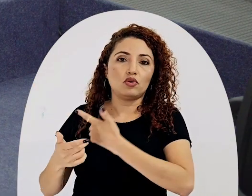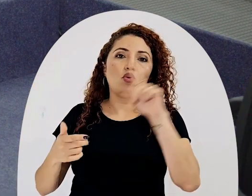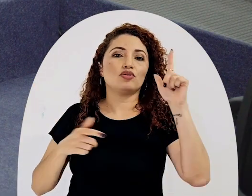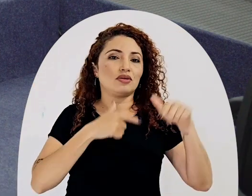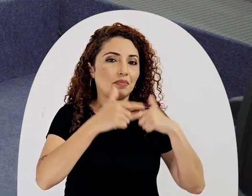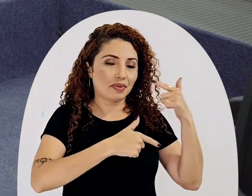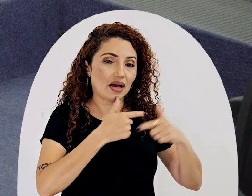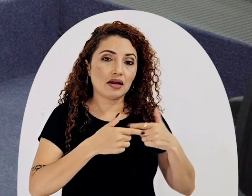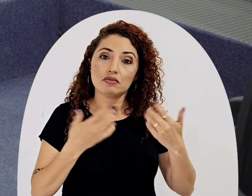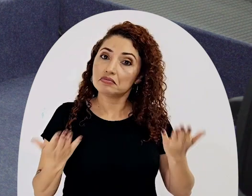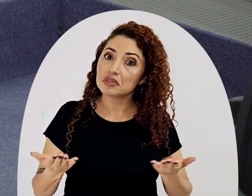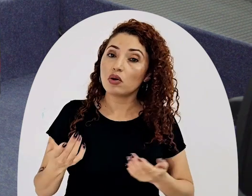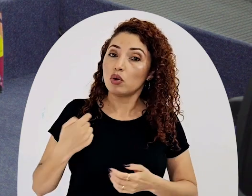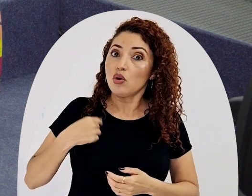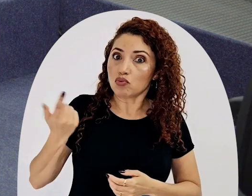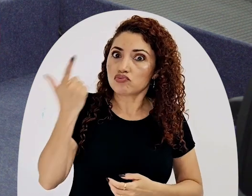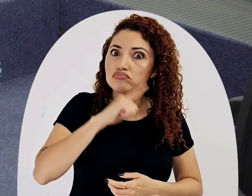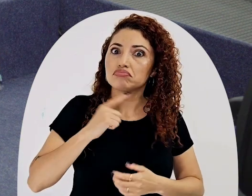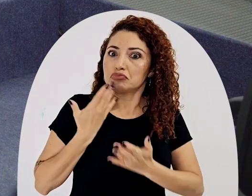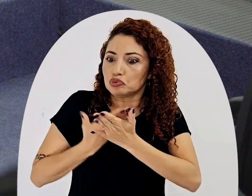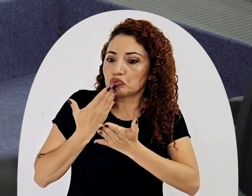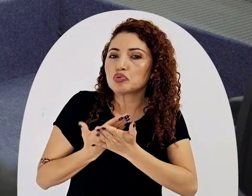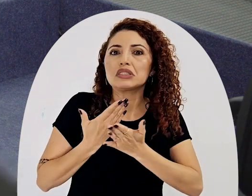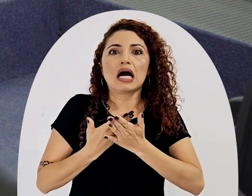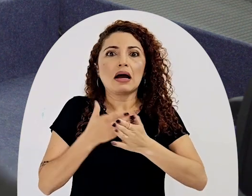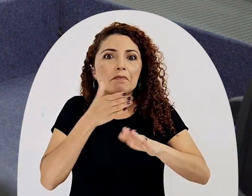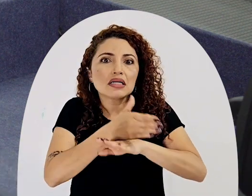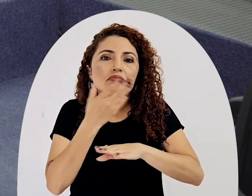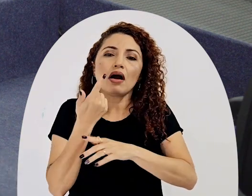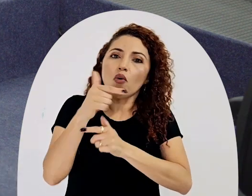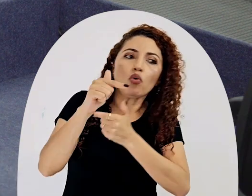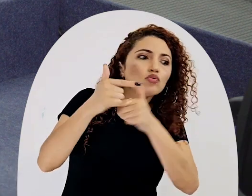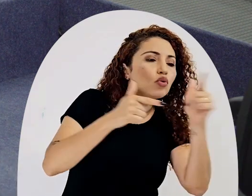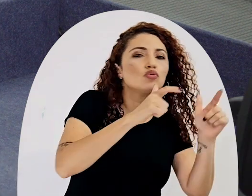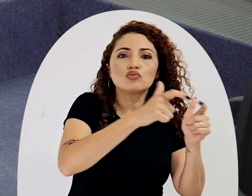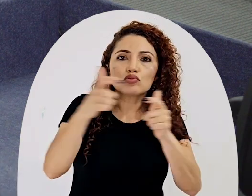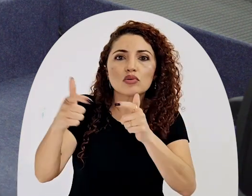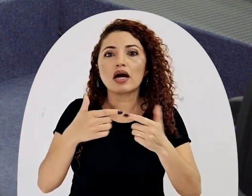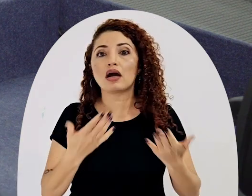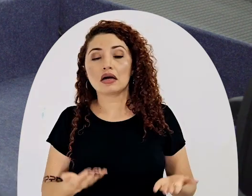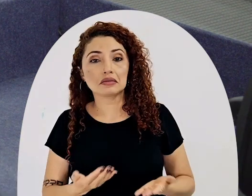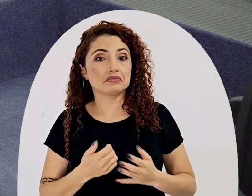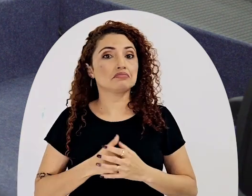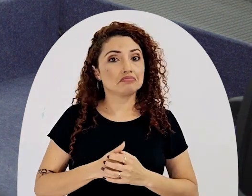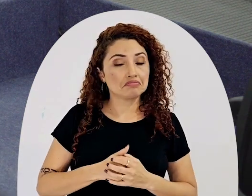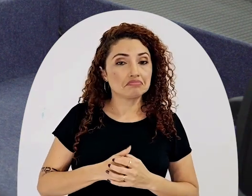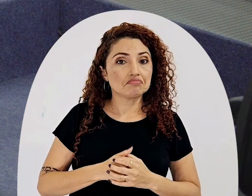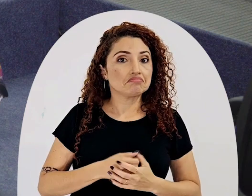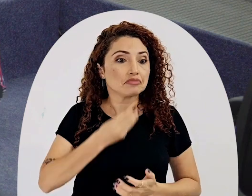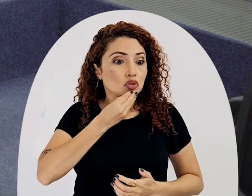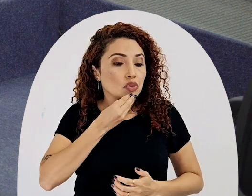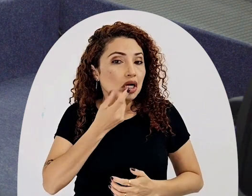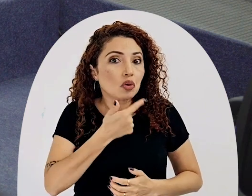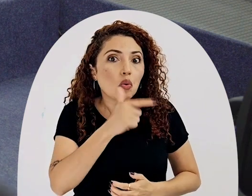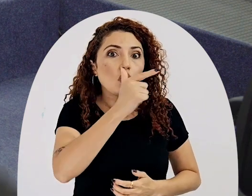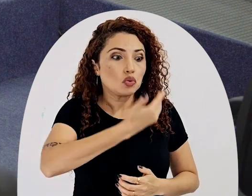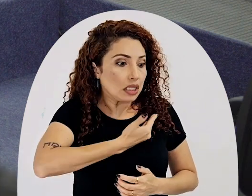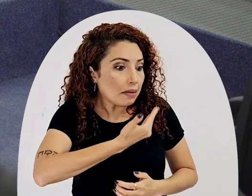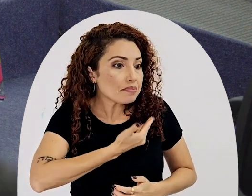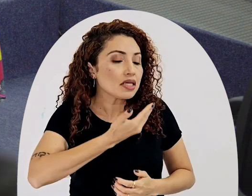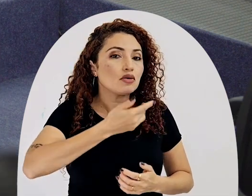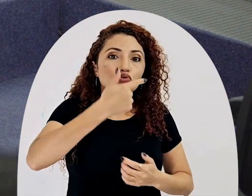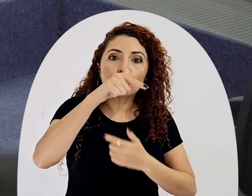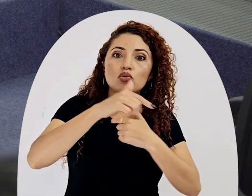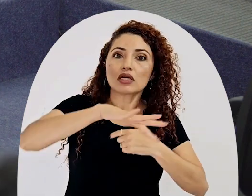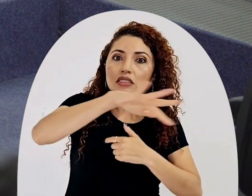E conseguir estudar, se inserir em outros ambientes, poder fazer, né, outras amizades de